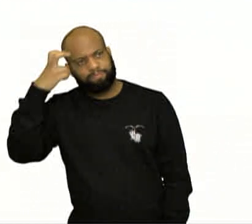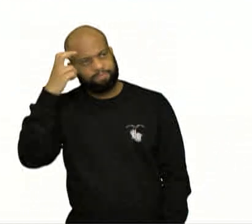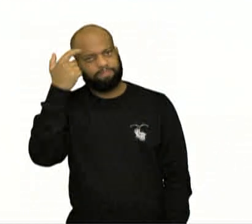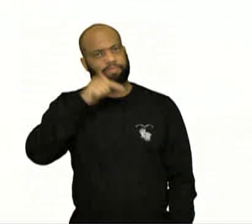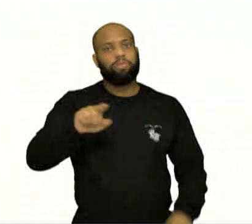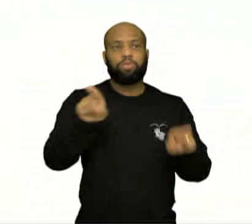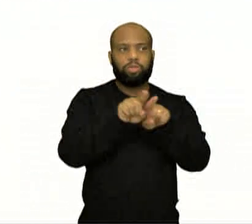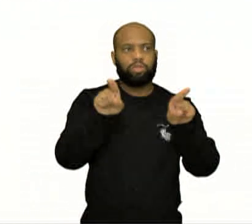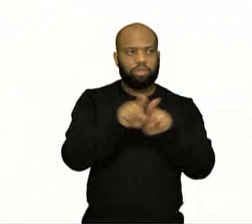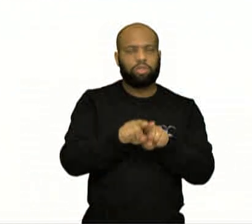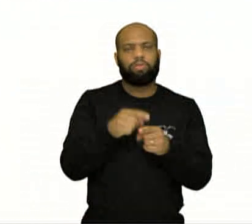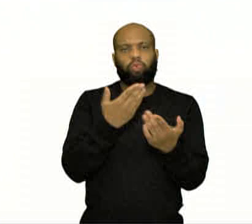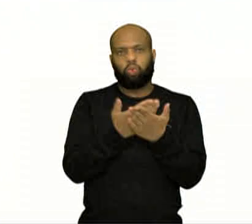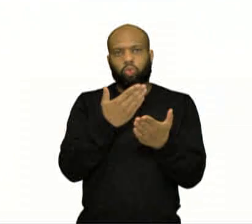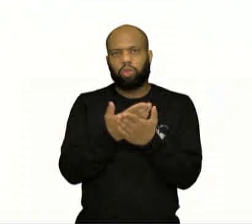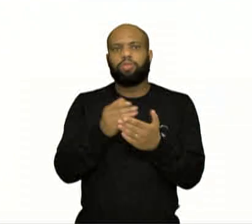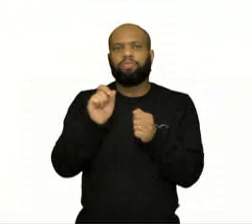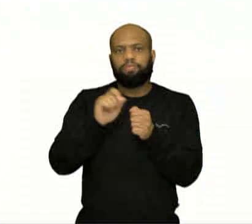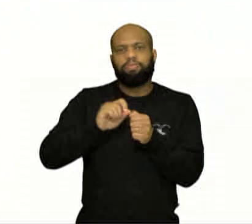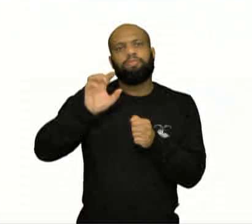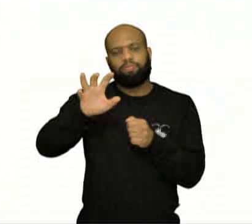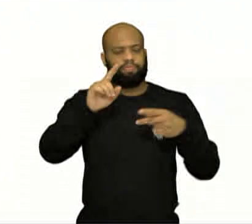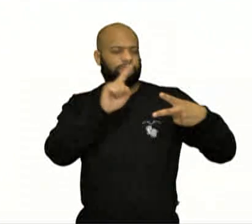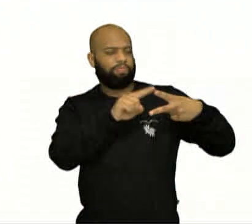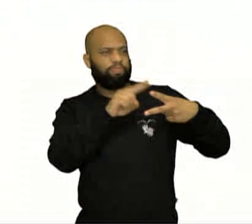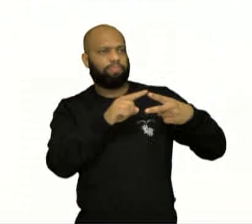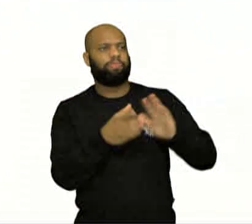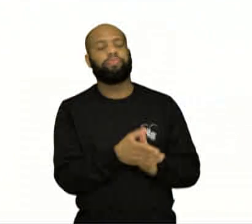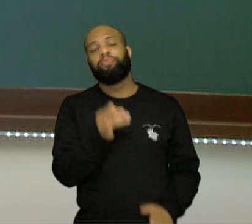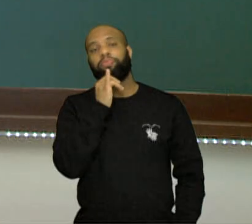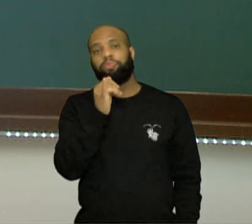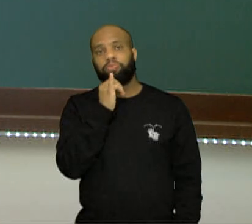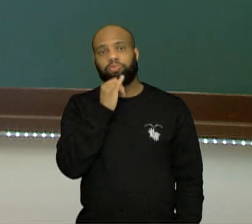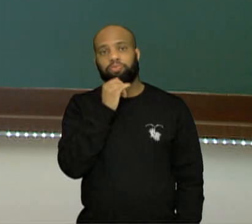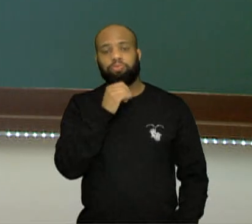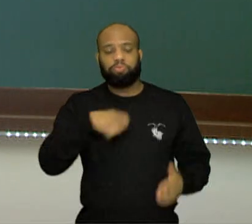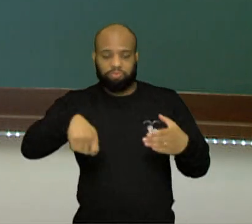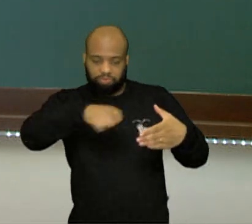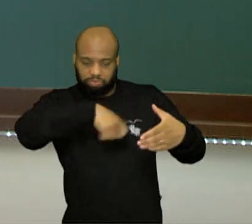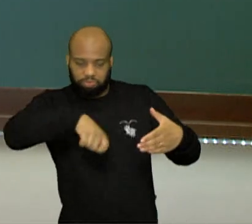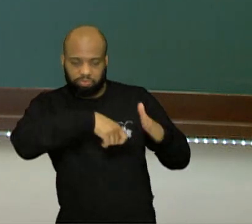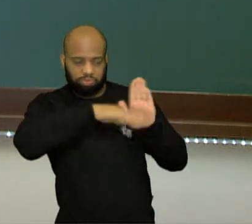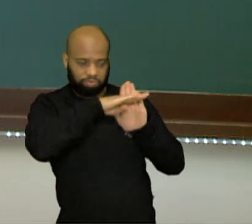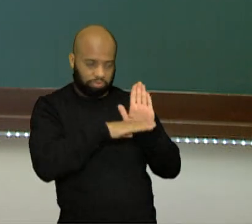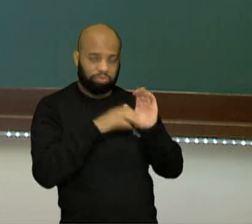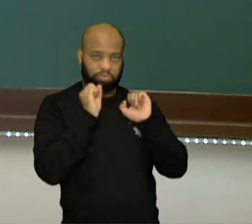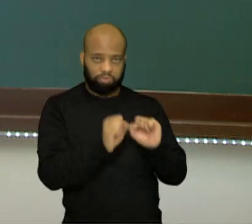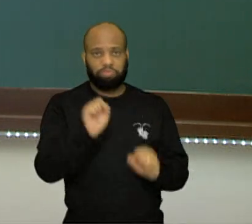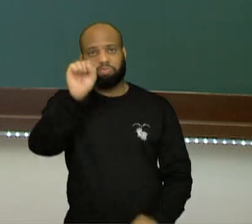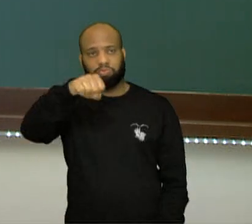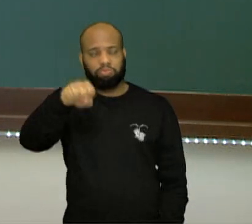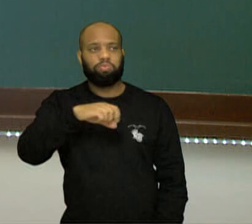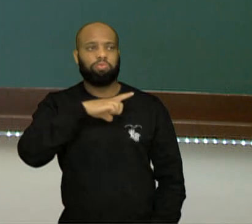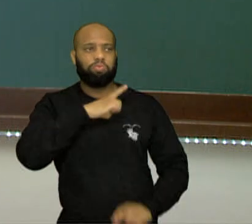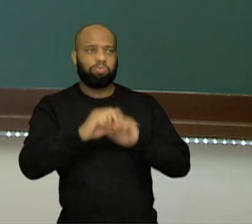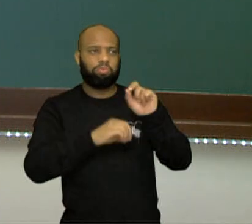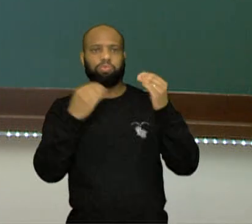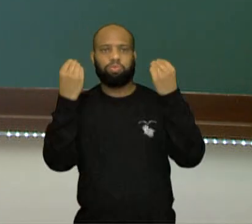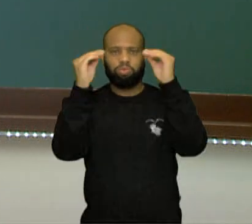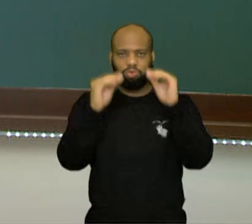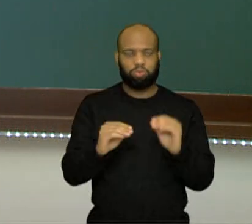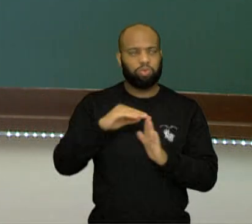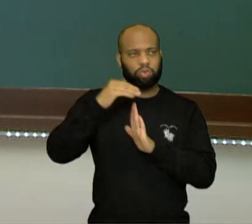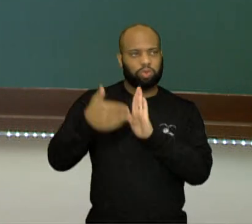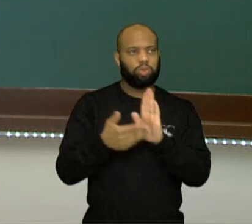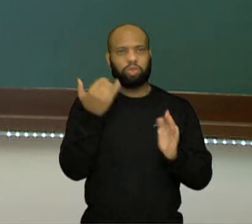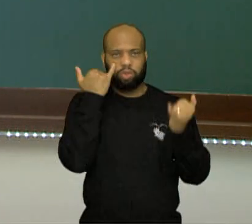consegue trabalhar, realizar uma ficha técnica. Uma receita poderia? Poderia. Eu posso trazer todos os dados que tem